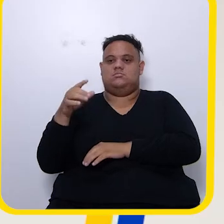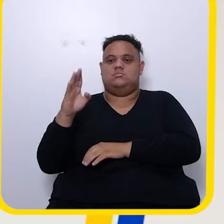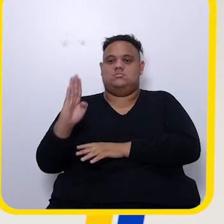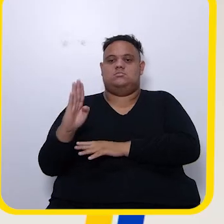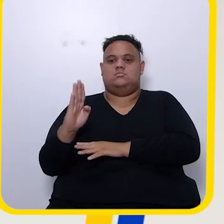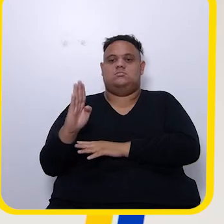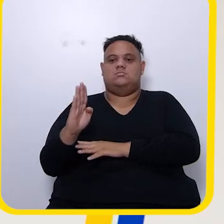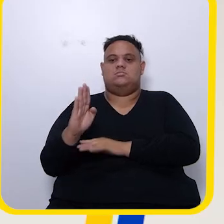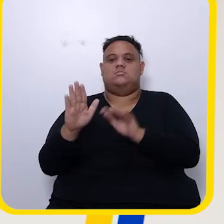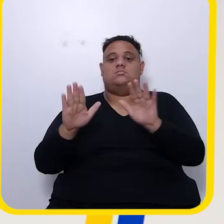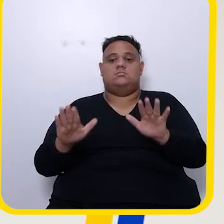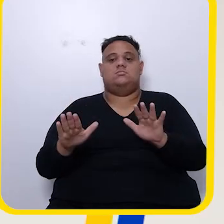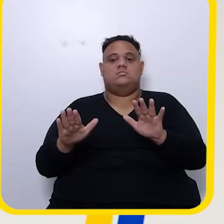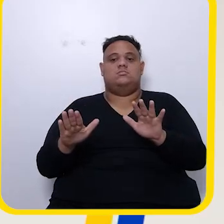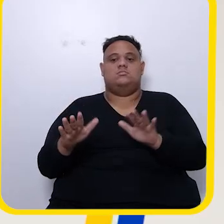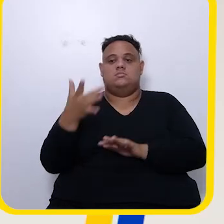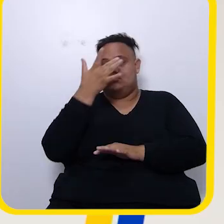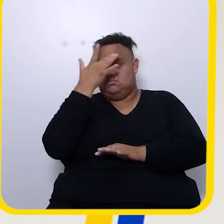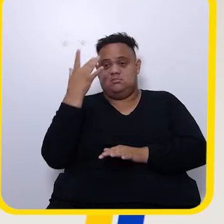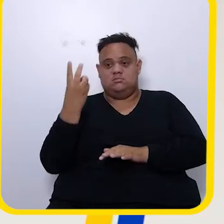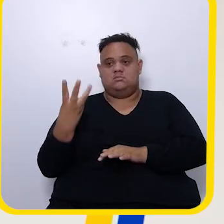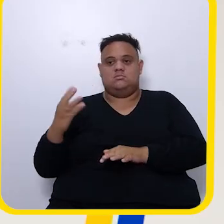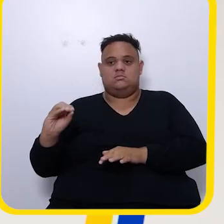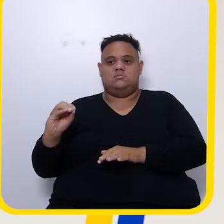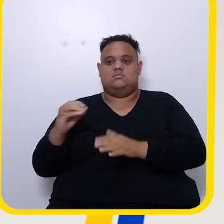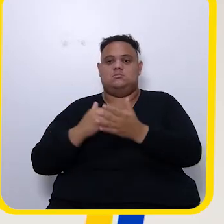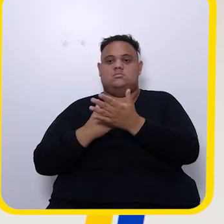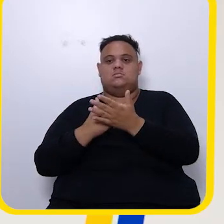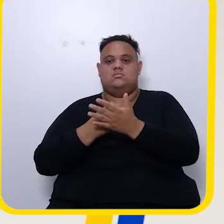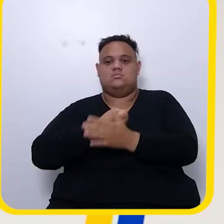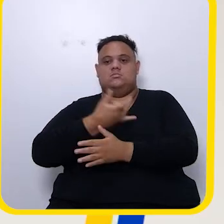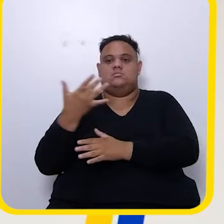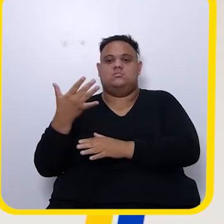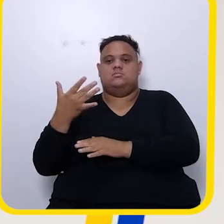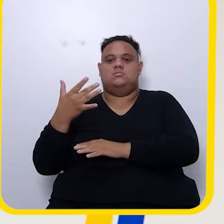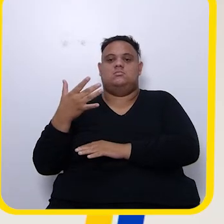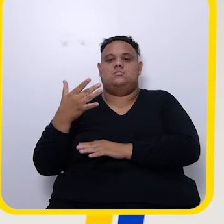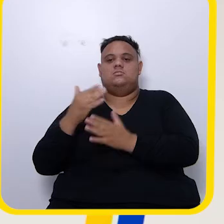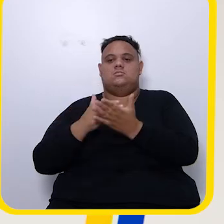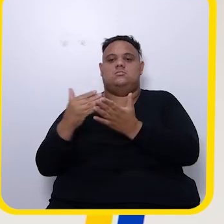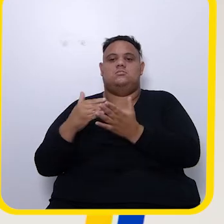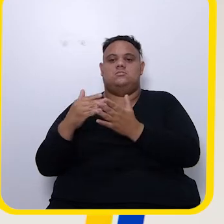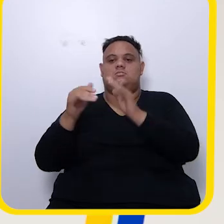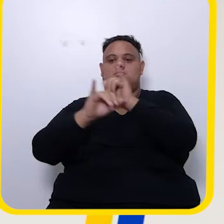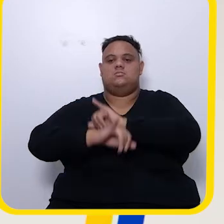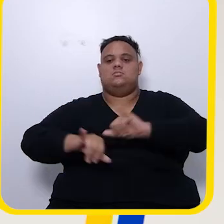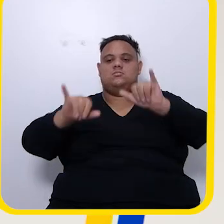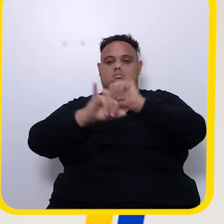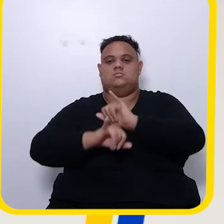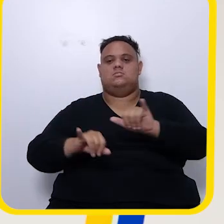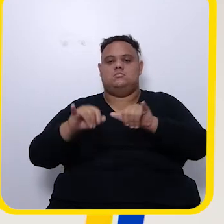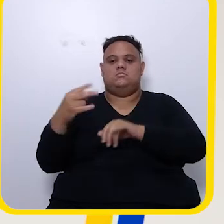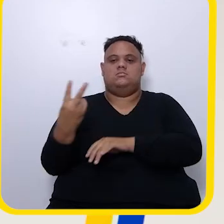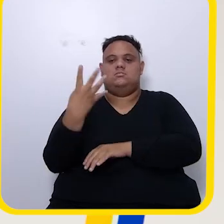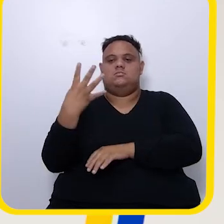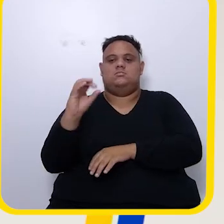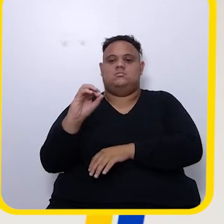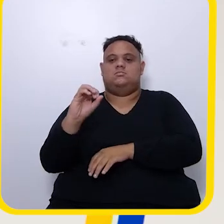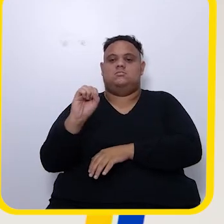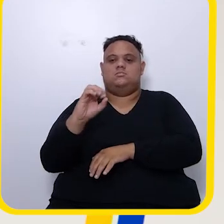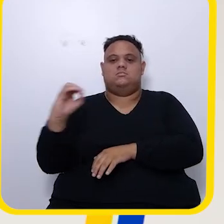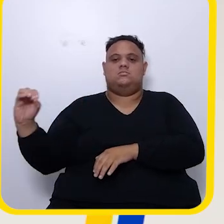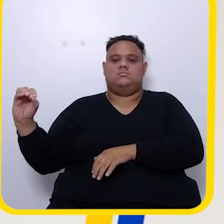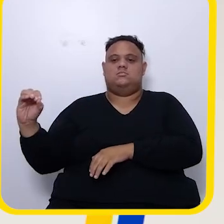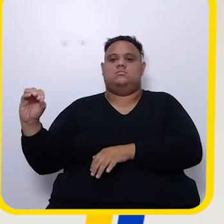B. Porém, gente, 30 é a quantidade inicial, certo? Os que iam distribuir os 4.800 panfletos